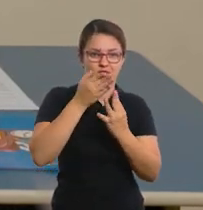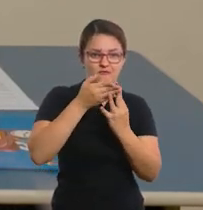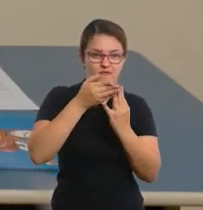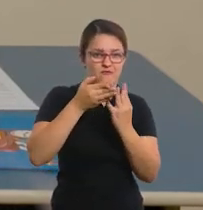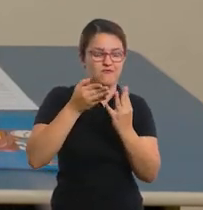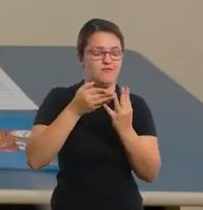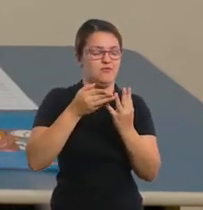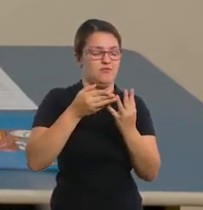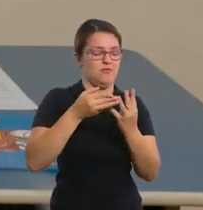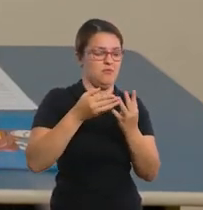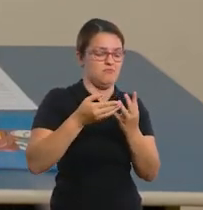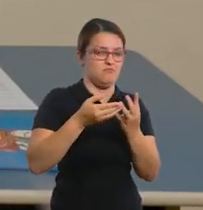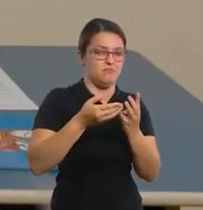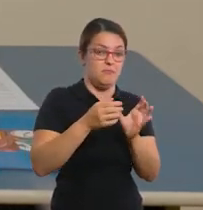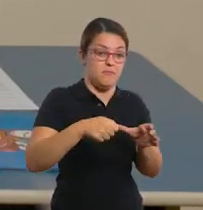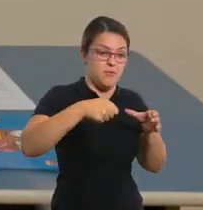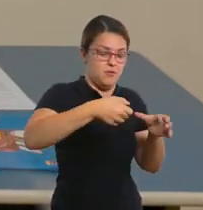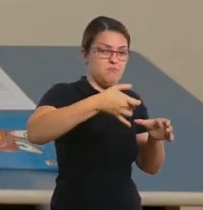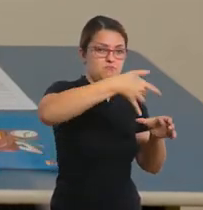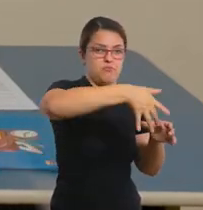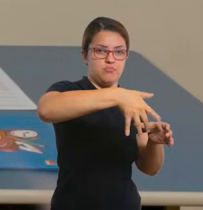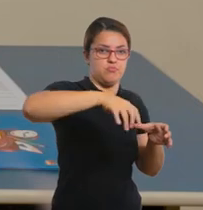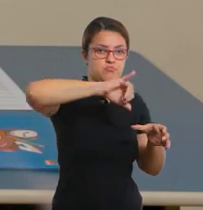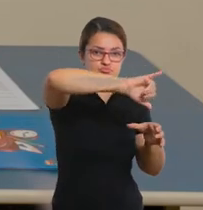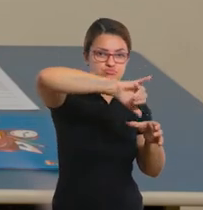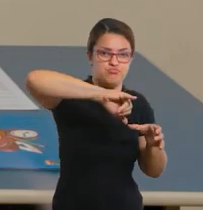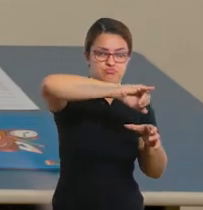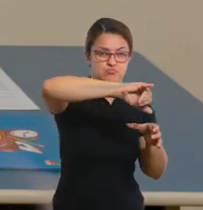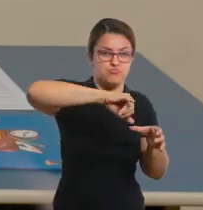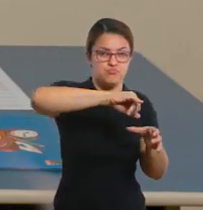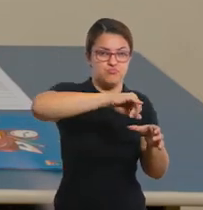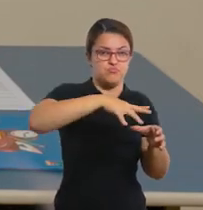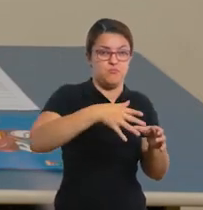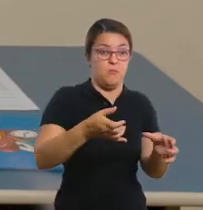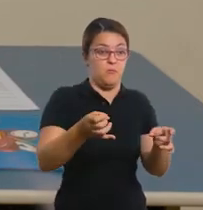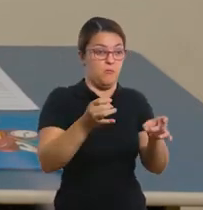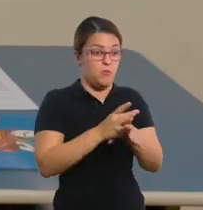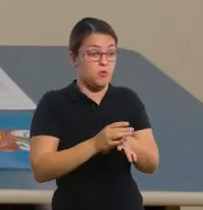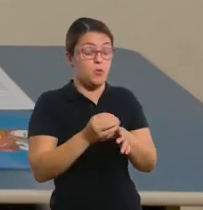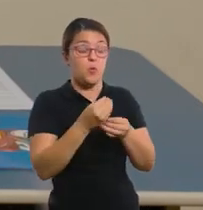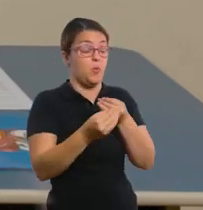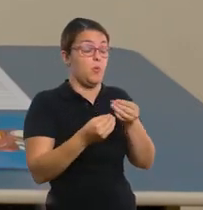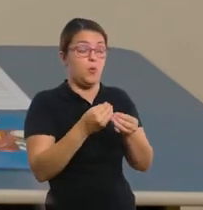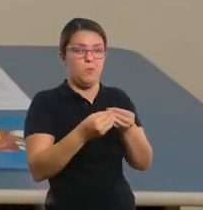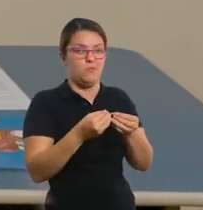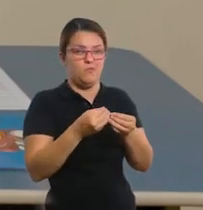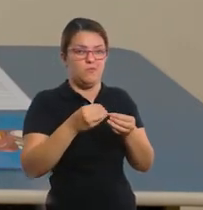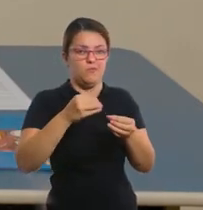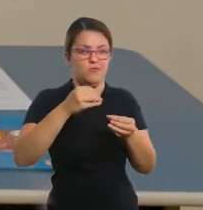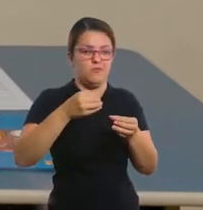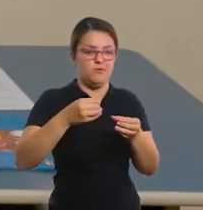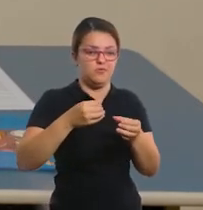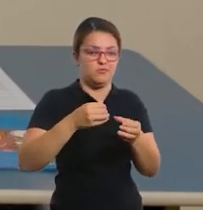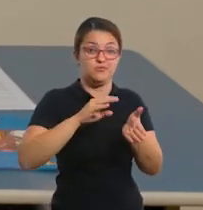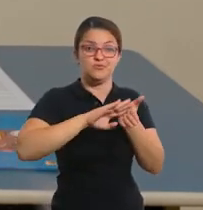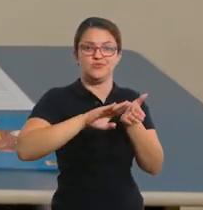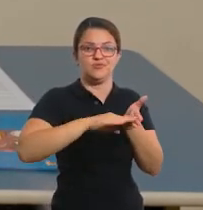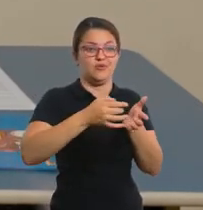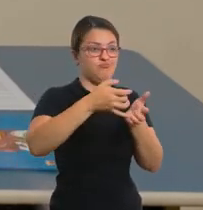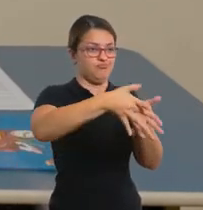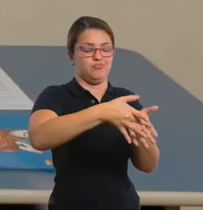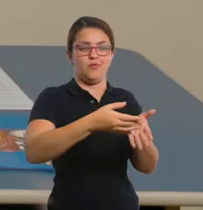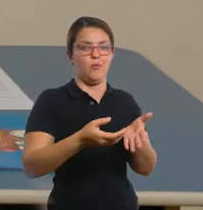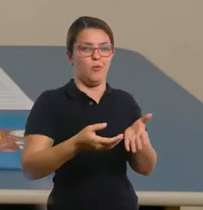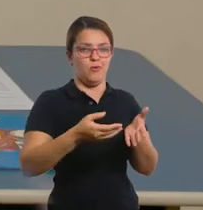óleo que ficou na panela, o que ela faz com esse óleo? Ela joga na pia da cozinha? Se ela faz isso, está errado, tá? Então, olha só, tem um